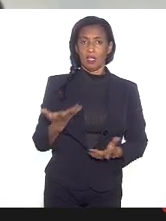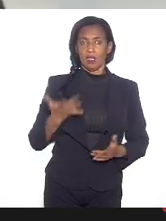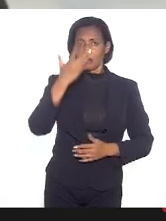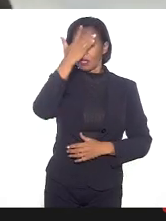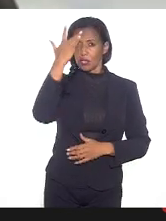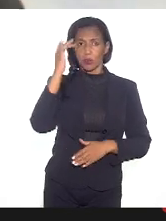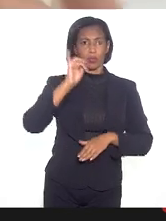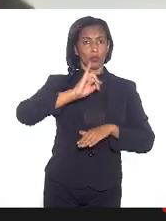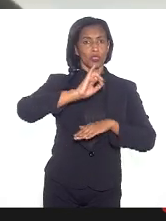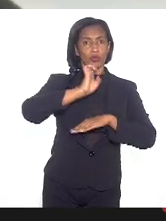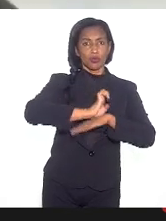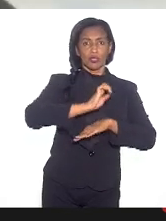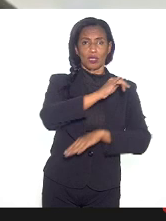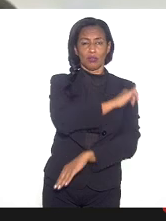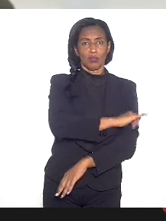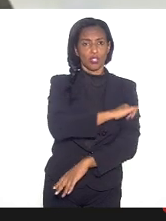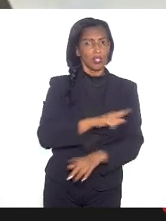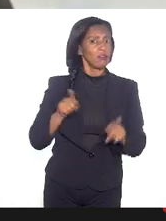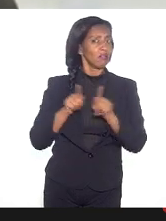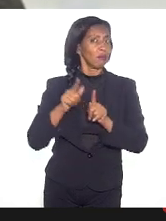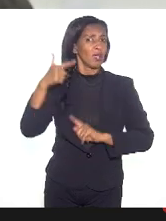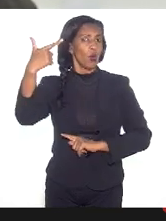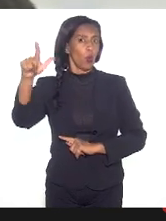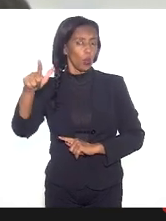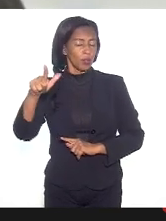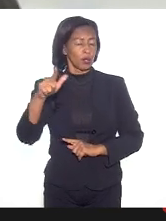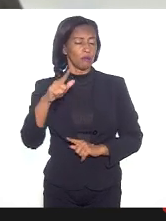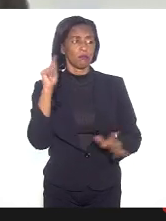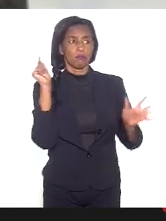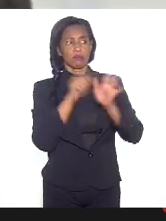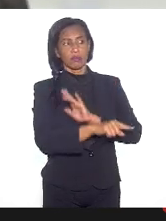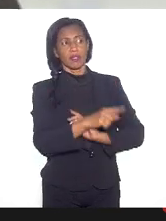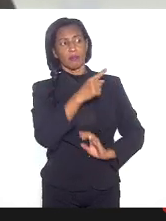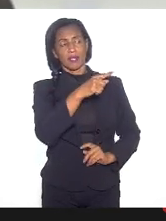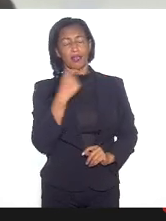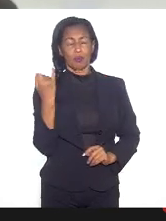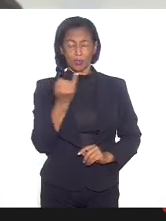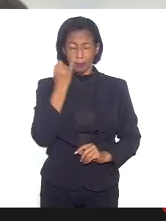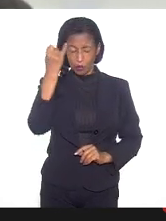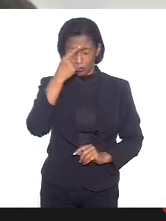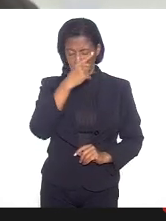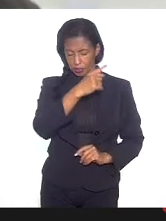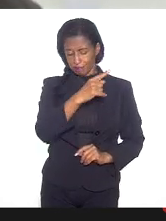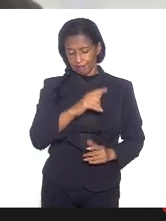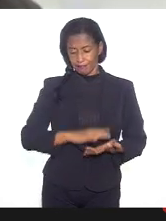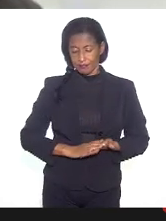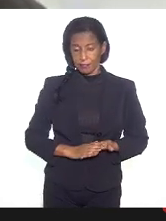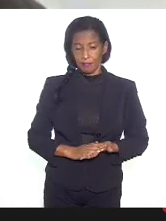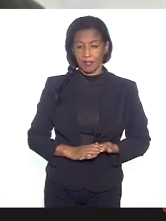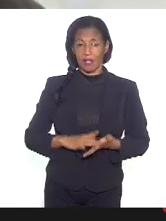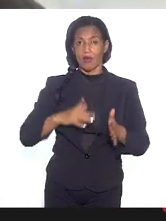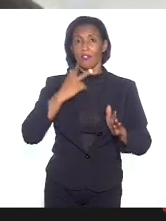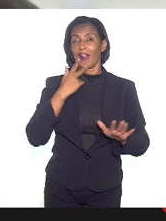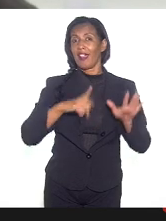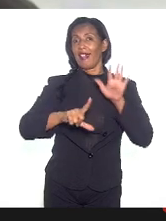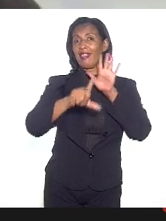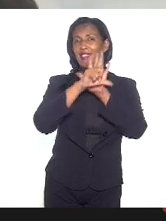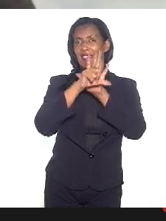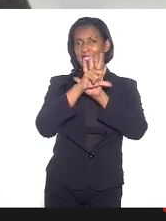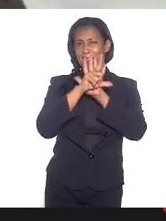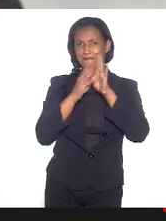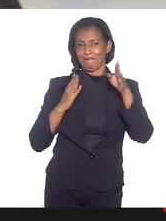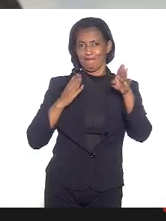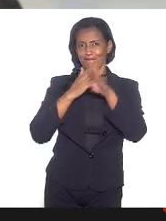da nossa economia. Tem uma outra questão também que é muito importante, que Vossa Excelência se refere, é sobre a lei aprovada na